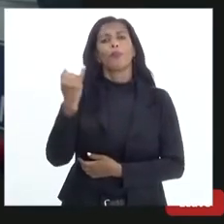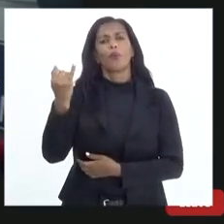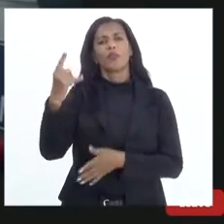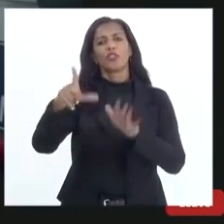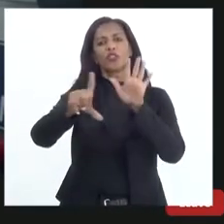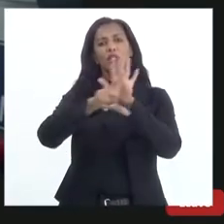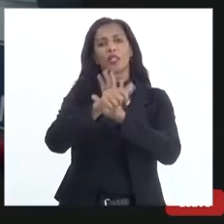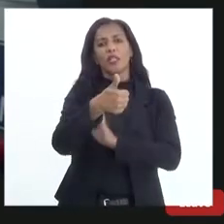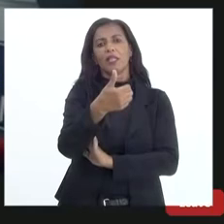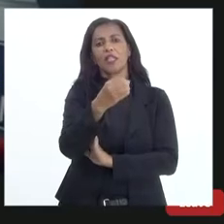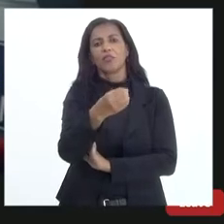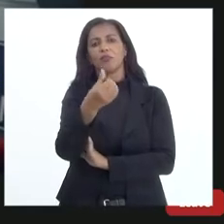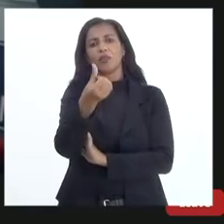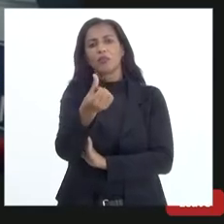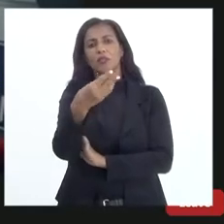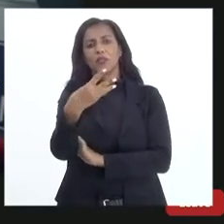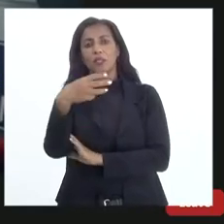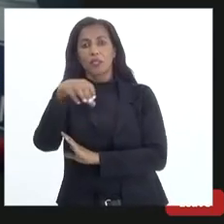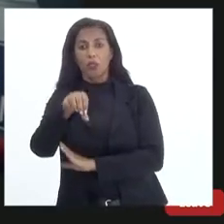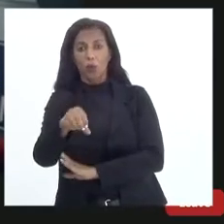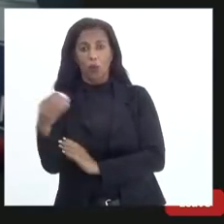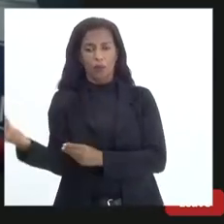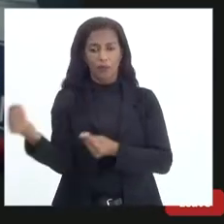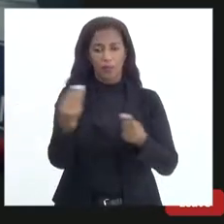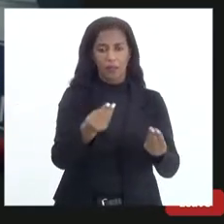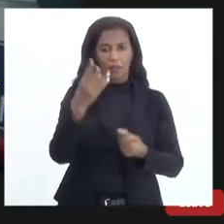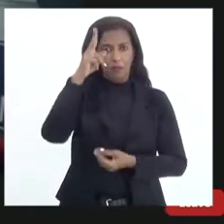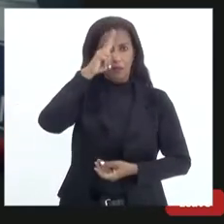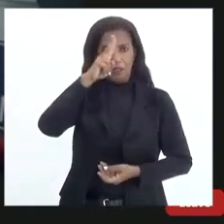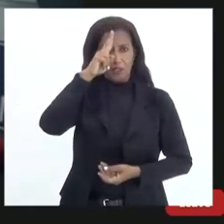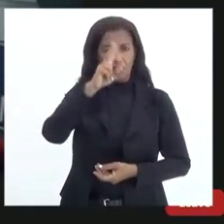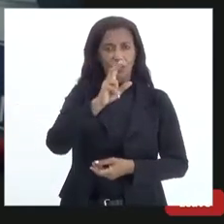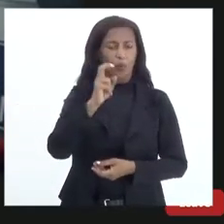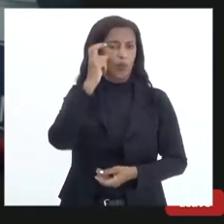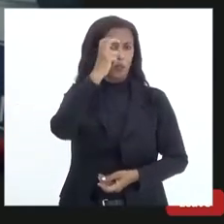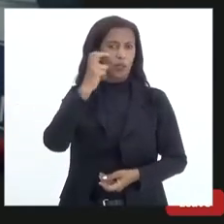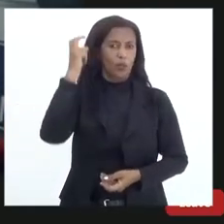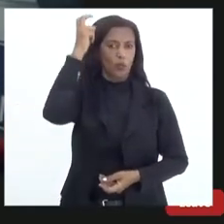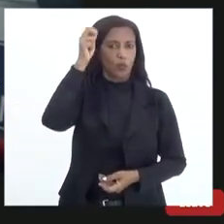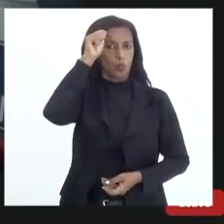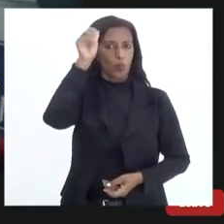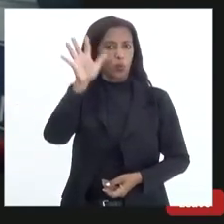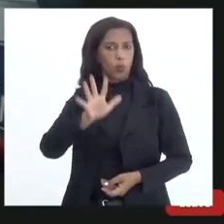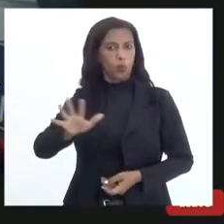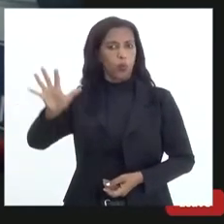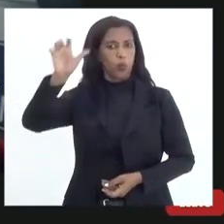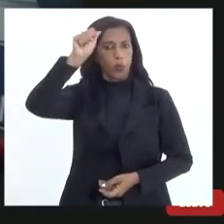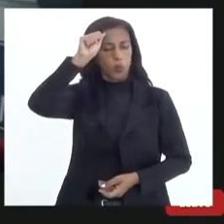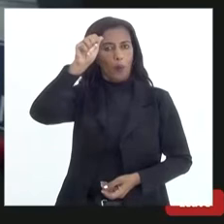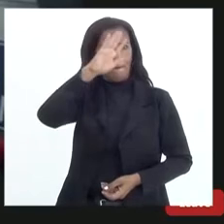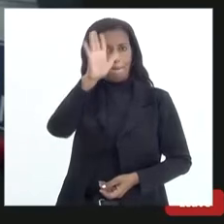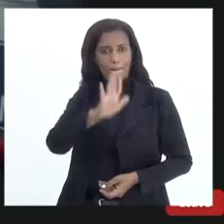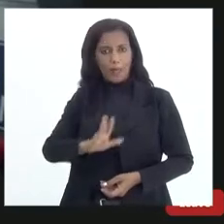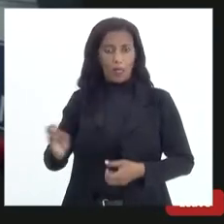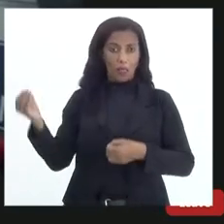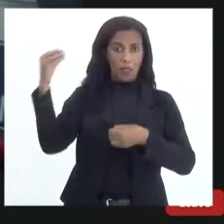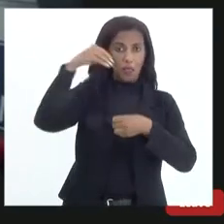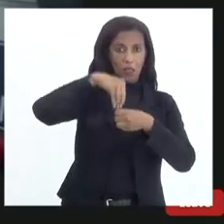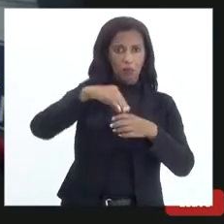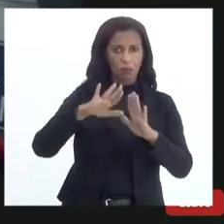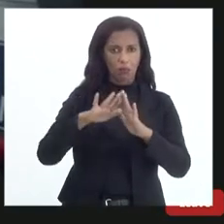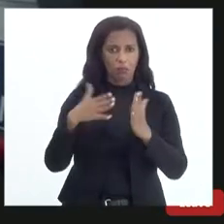Lei 10.639, que traz a história e a cultura afro-brasileira justamente para dentro das